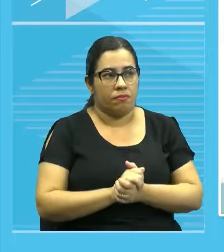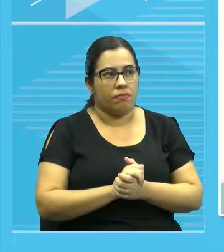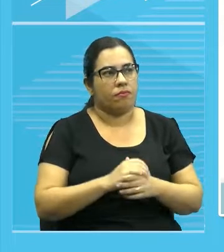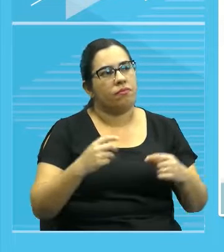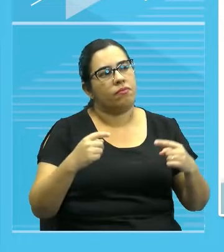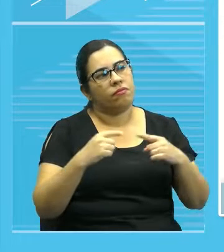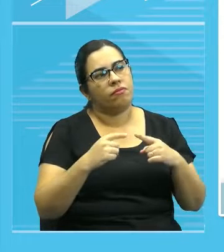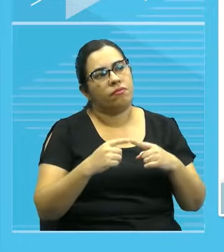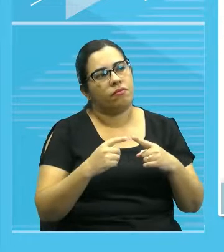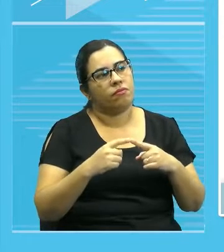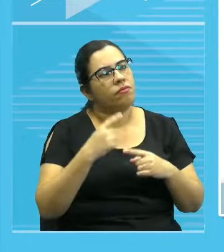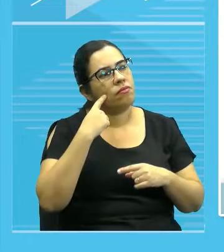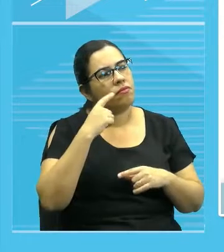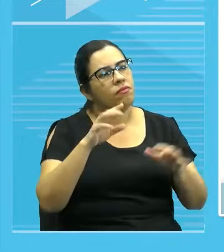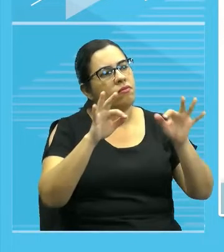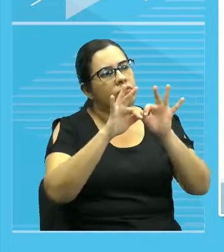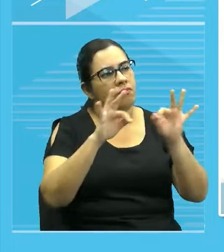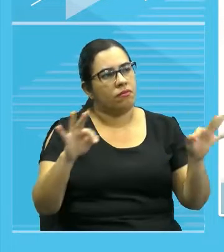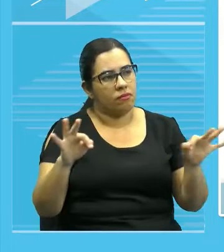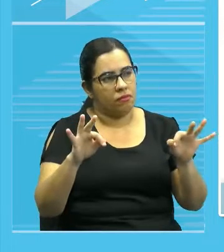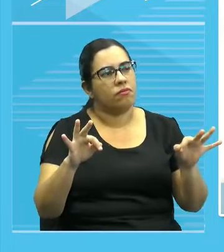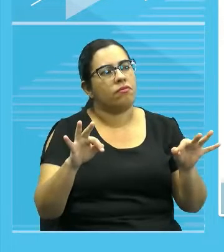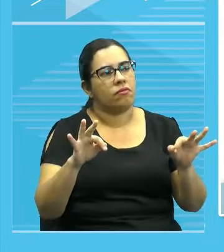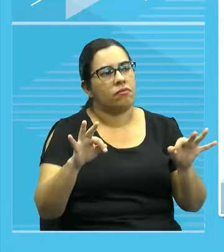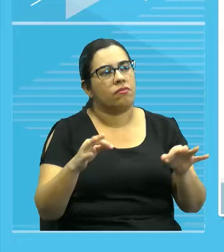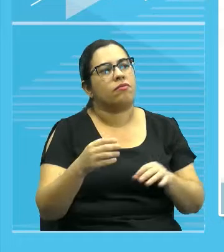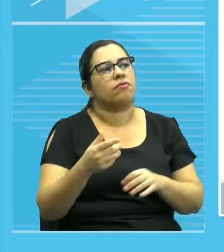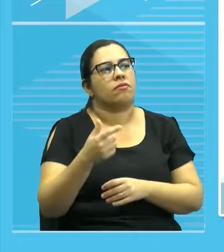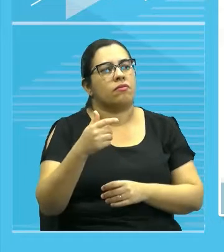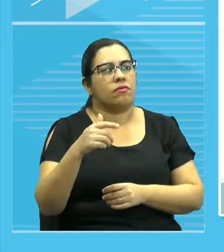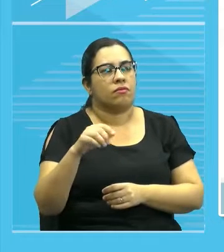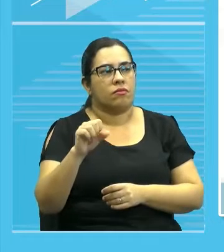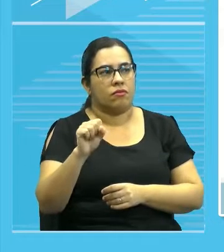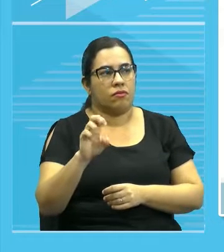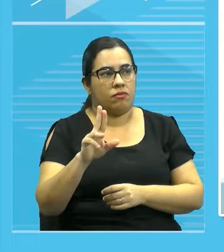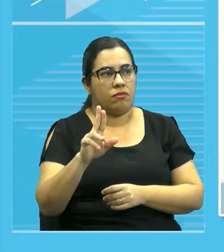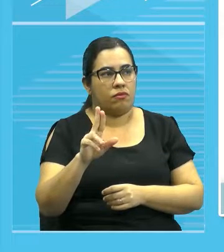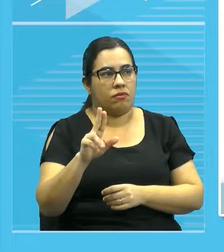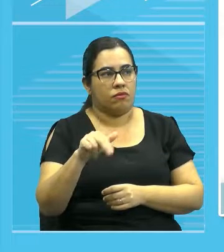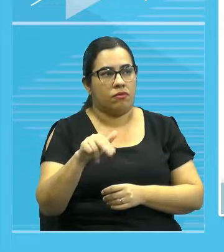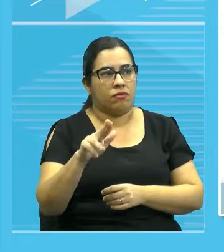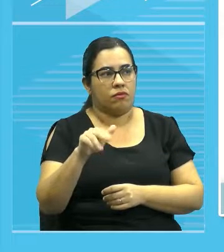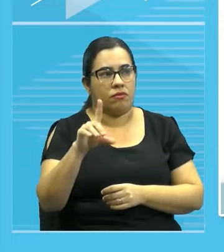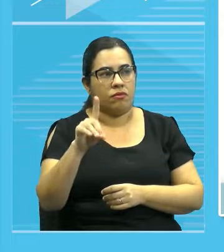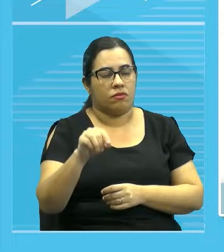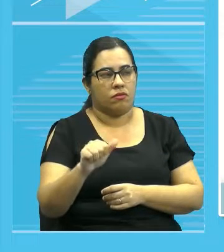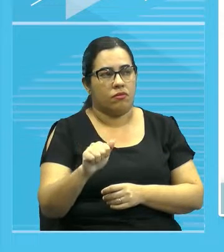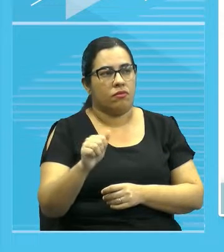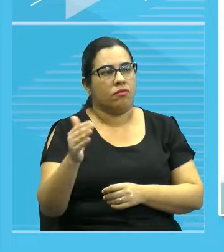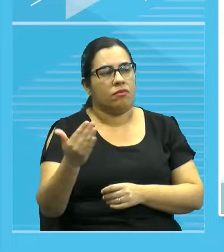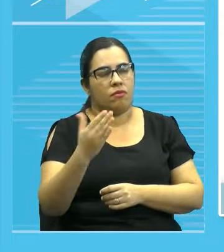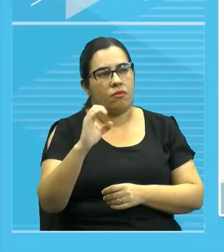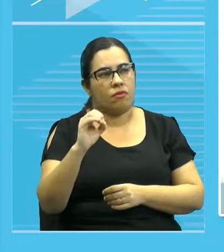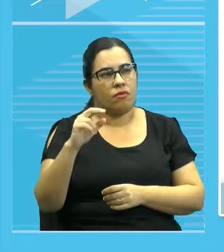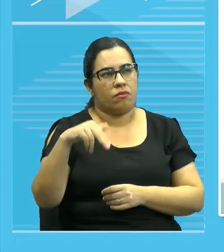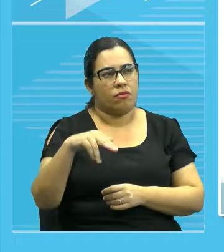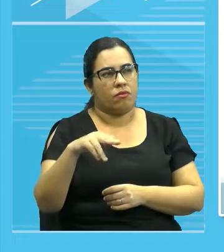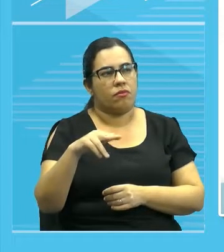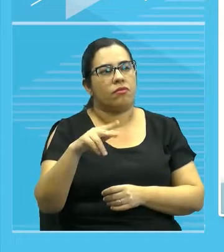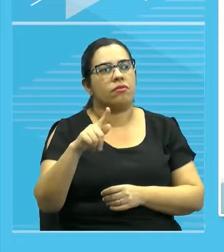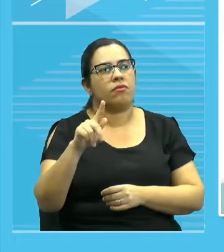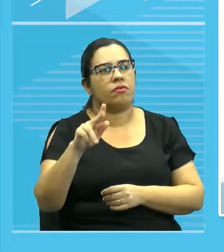conquista e informa ao leitor que se está estabelecendo uma relação metafórica